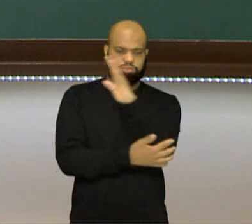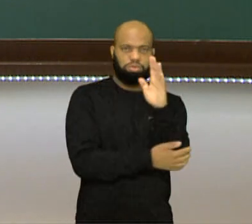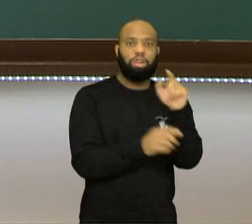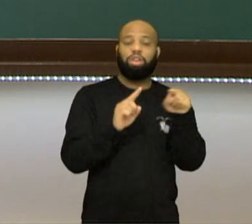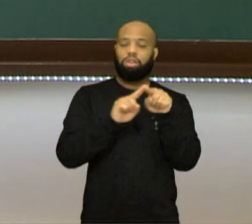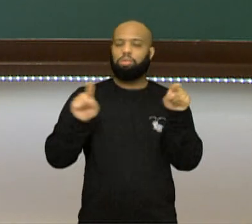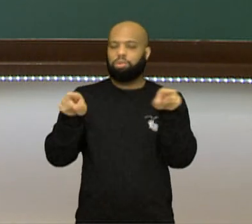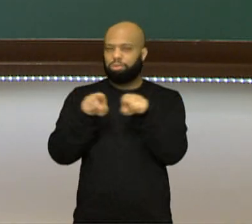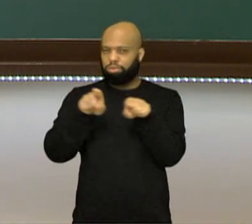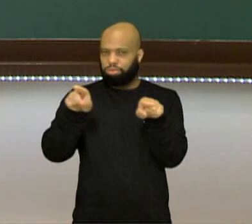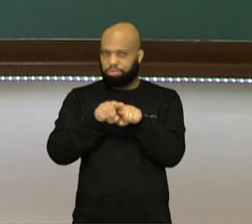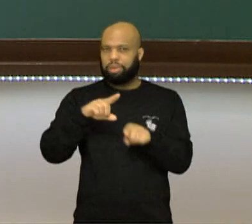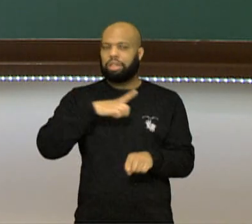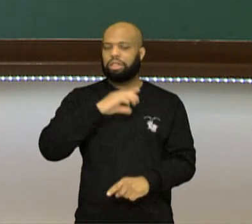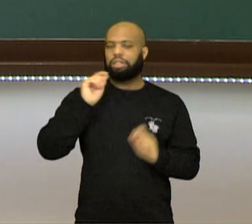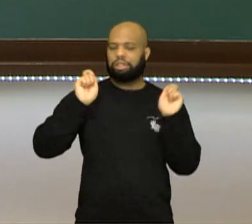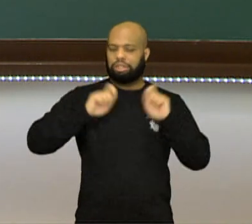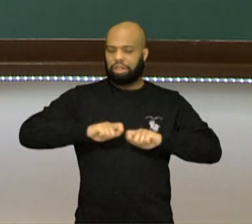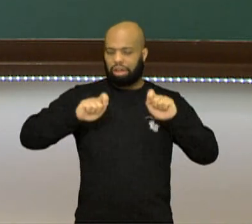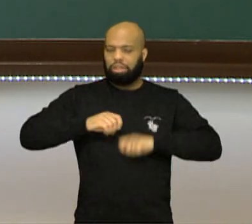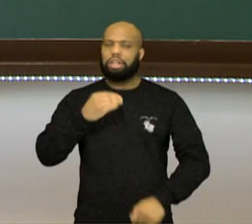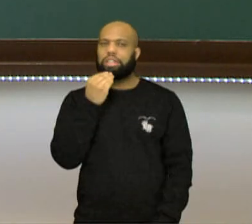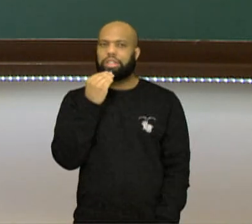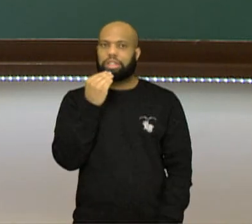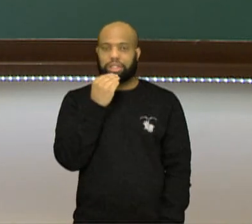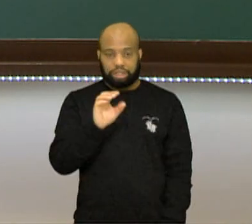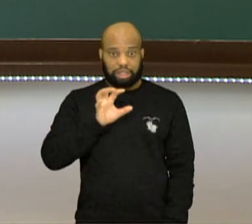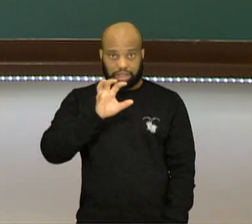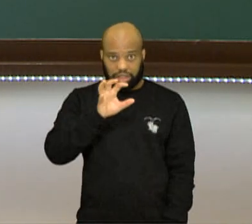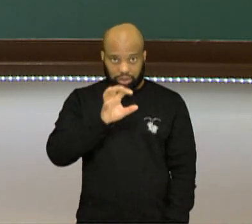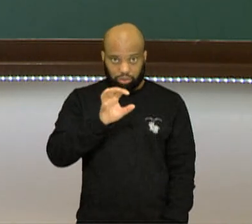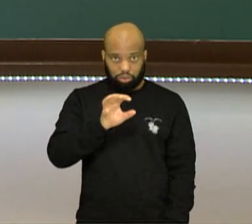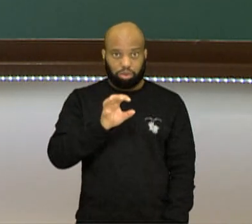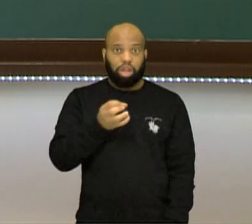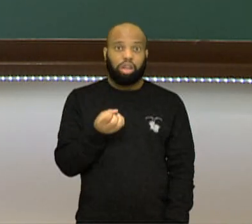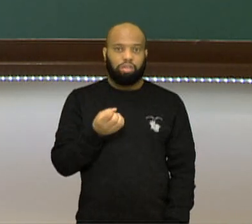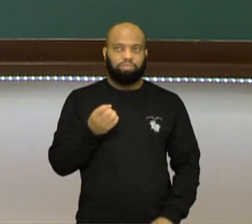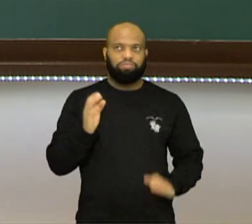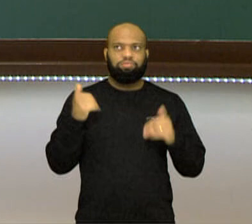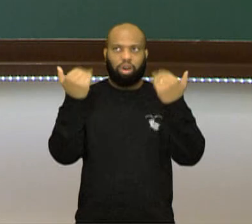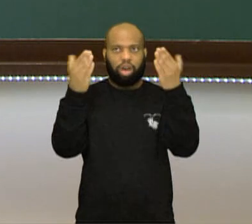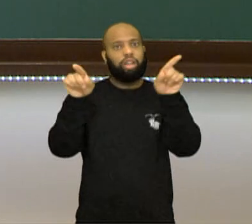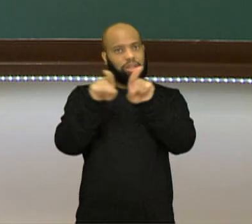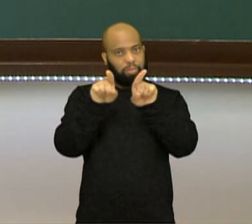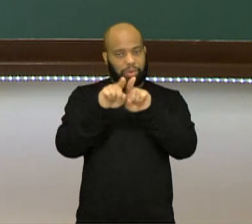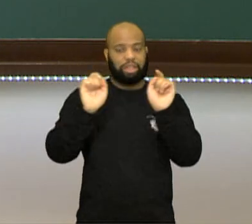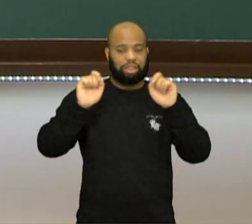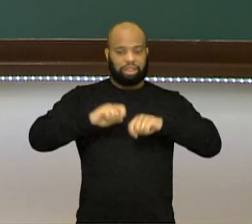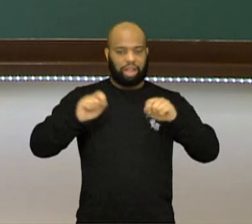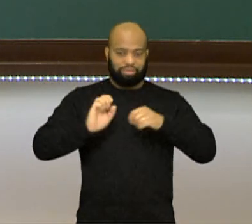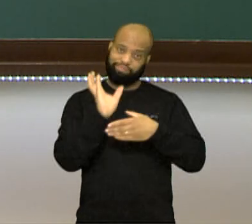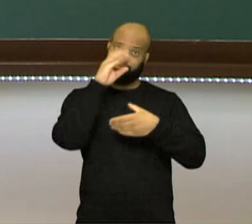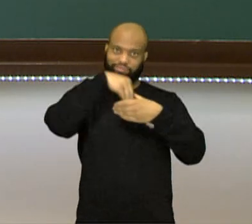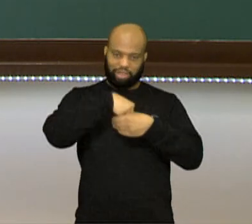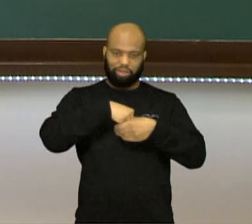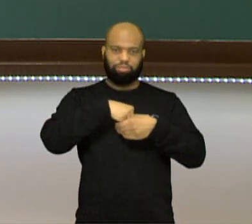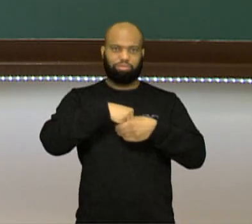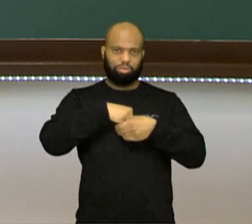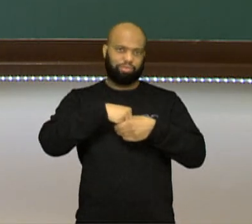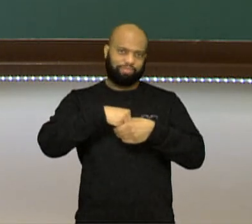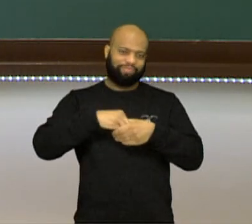que também existe a possibilidade dessas práticas de aventura no meio urbano, né? Elas não são